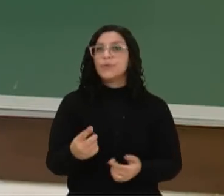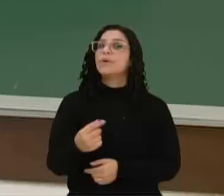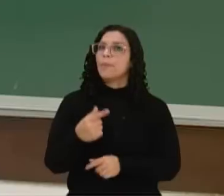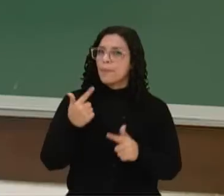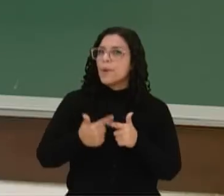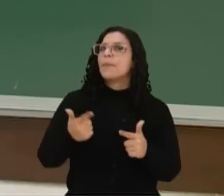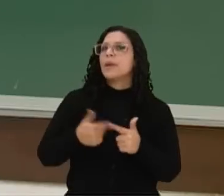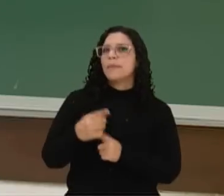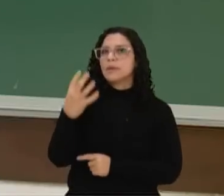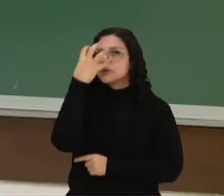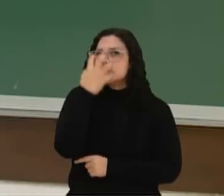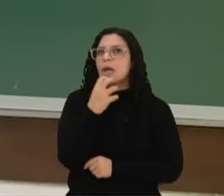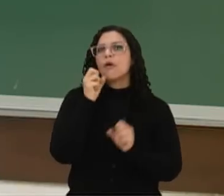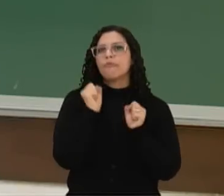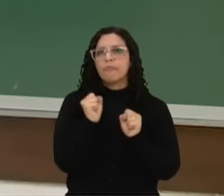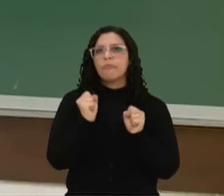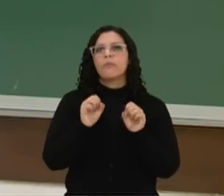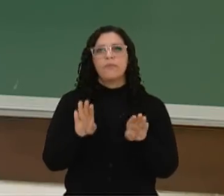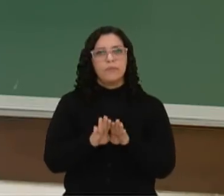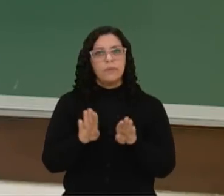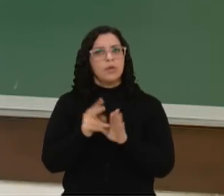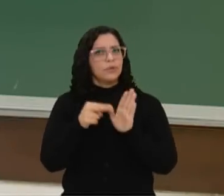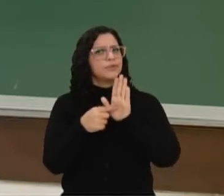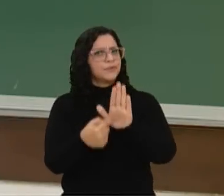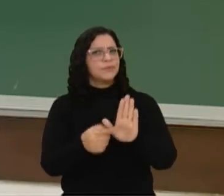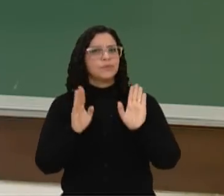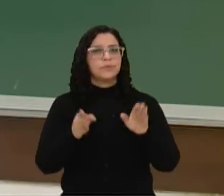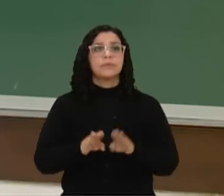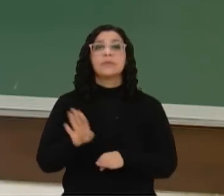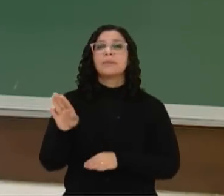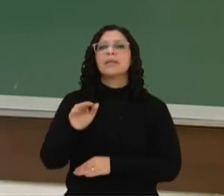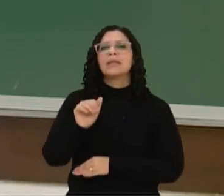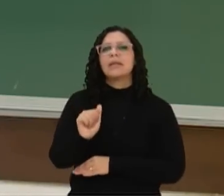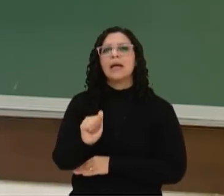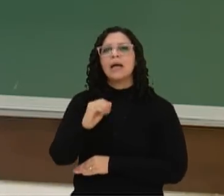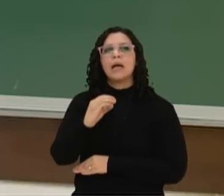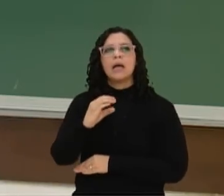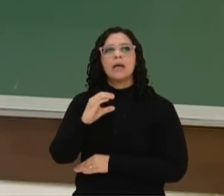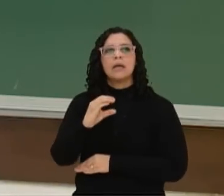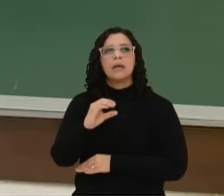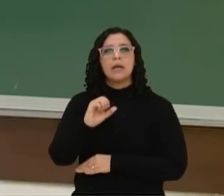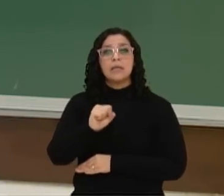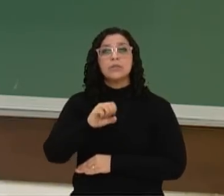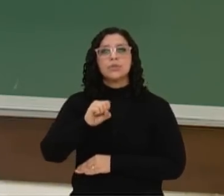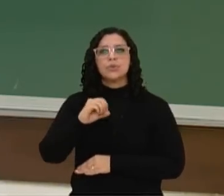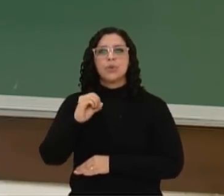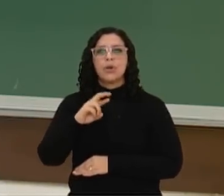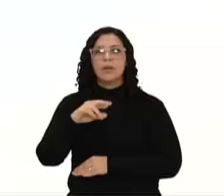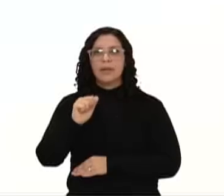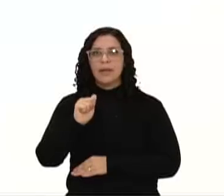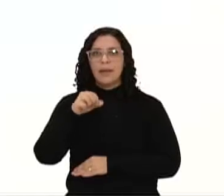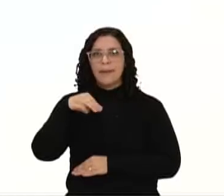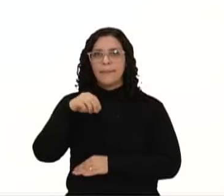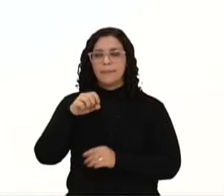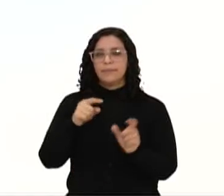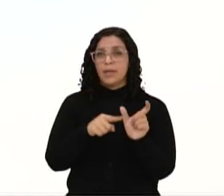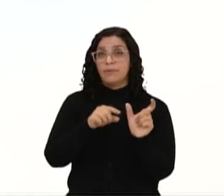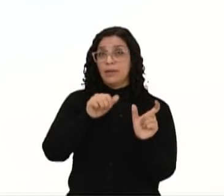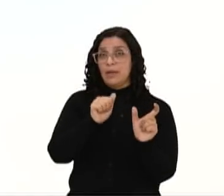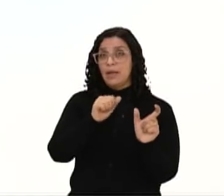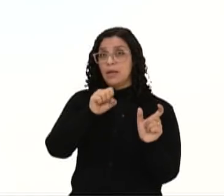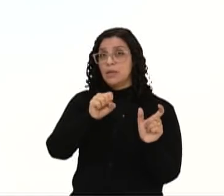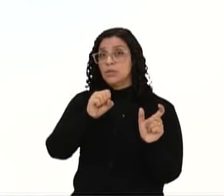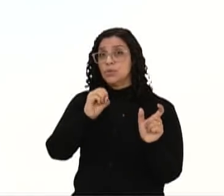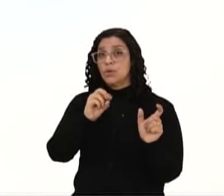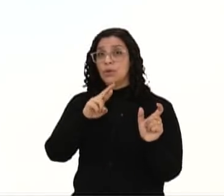sérios problemas em todos os sentidos que a gente viu. O assoreamento, o que é o assoreamento? Acontece com o acúmulo